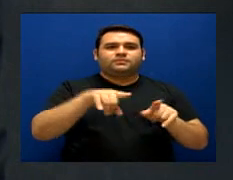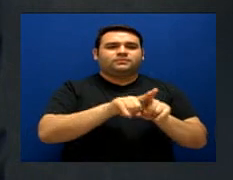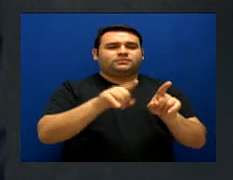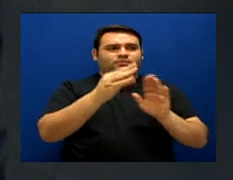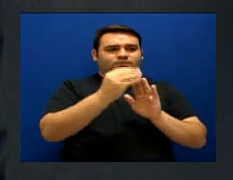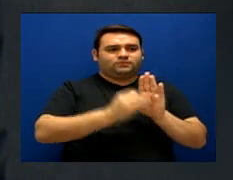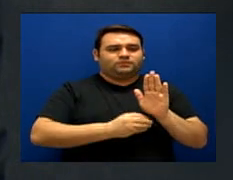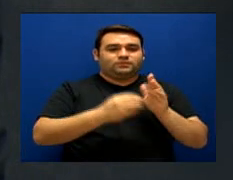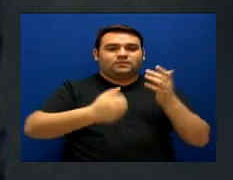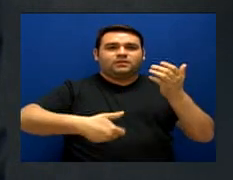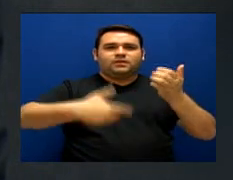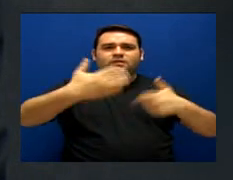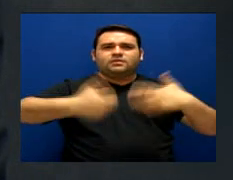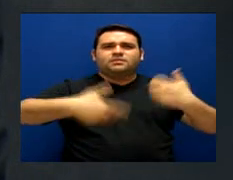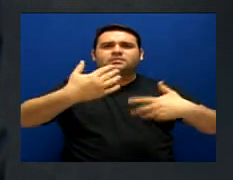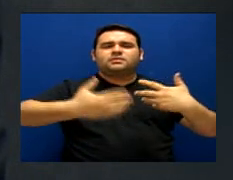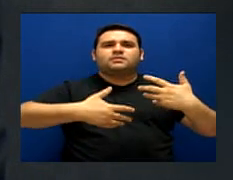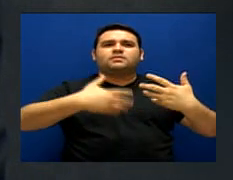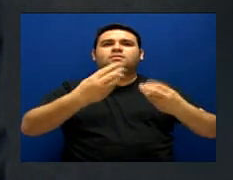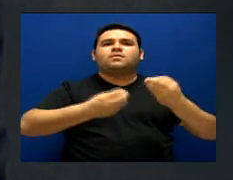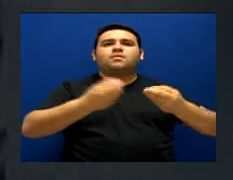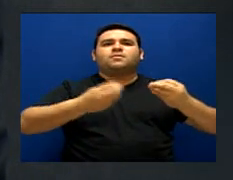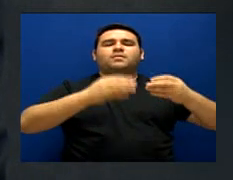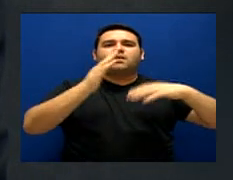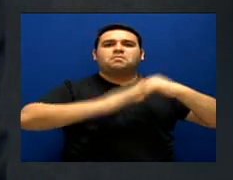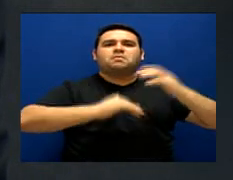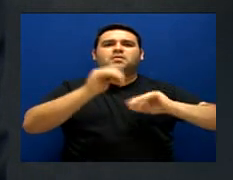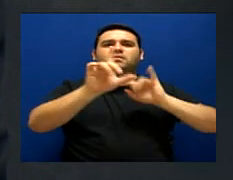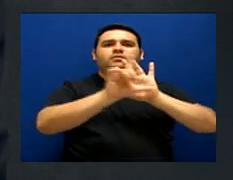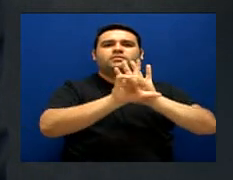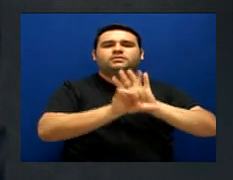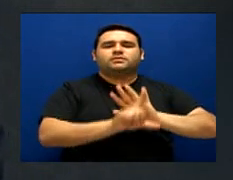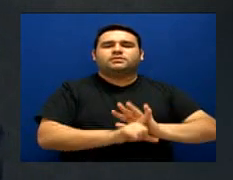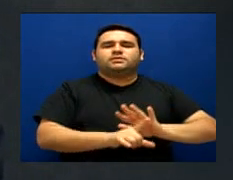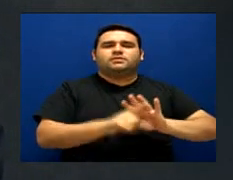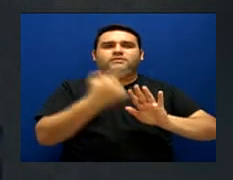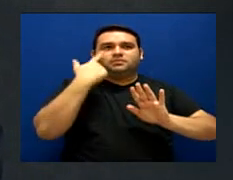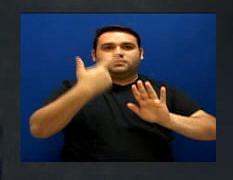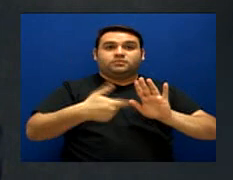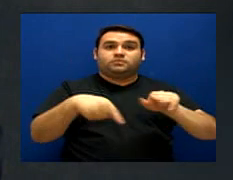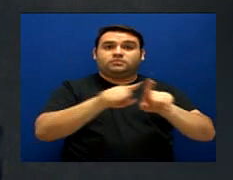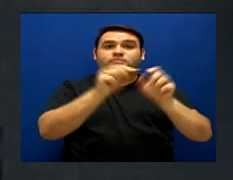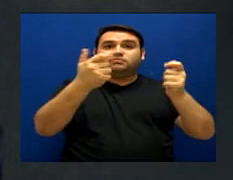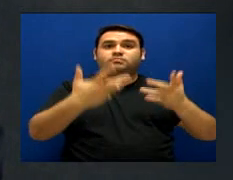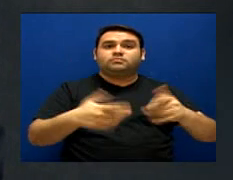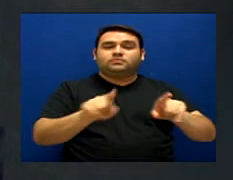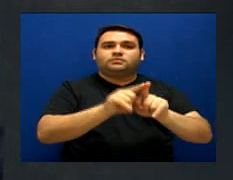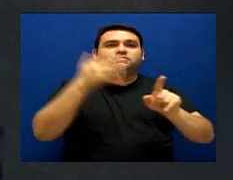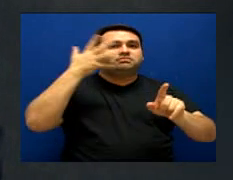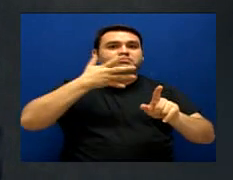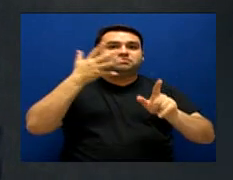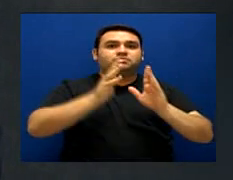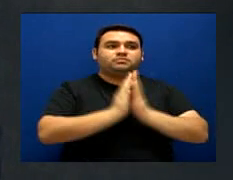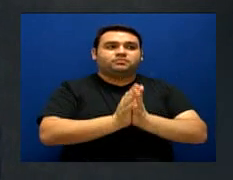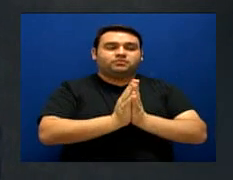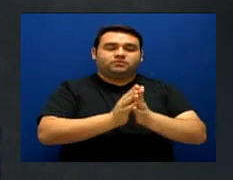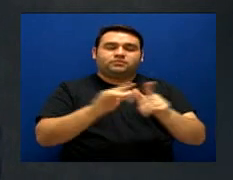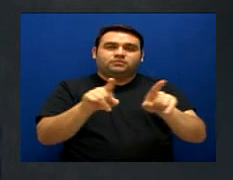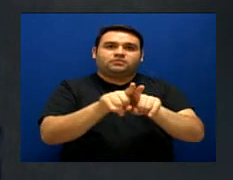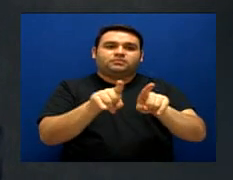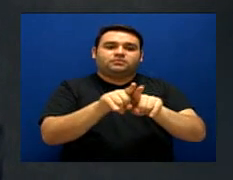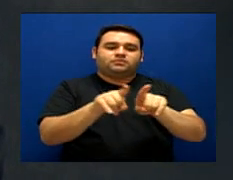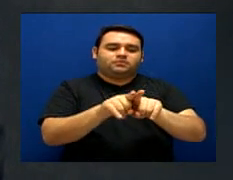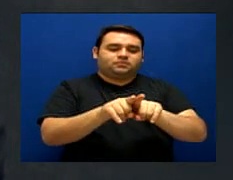está, explique melhor como está se dando a prática de leis. Seria legal se vocês pudessem fazer uso da palavra também, eu acho